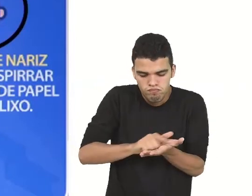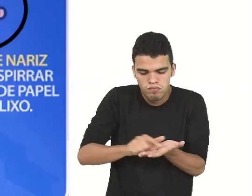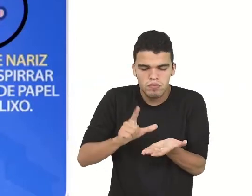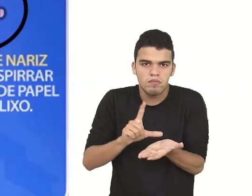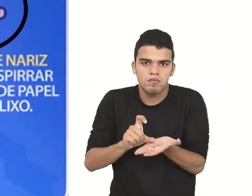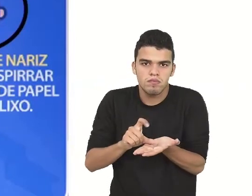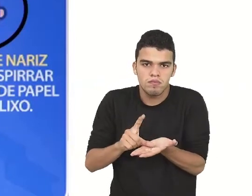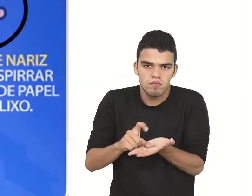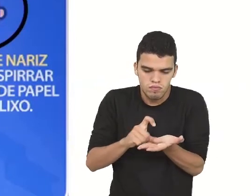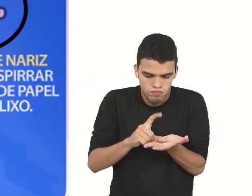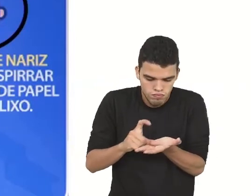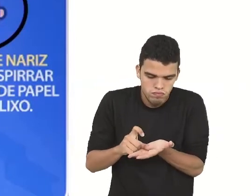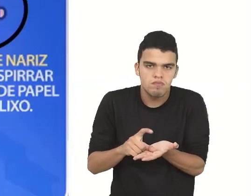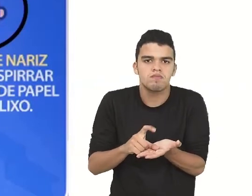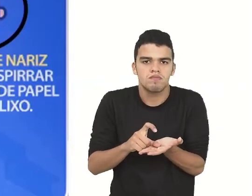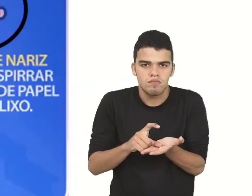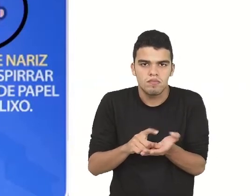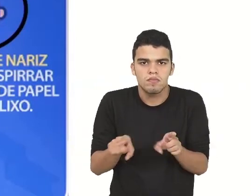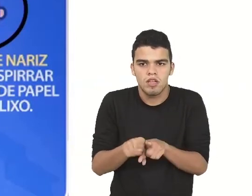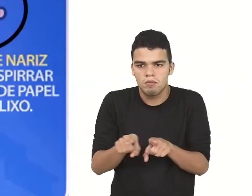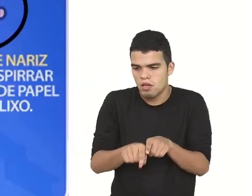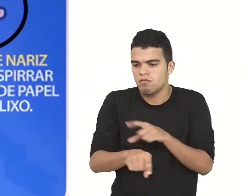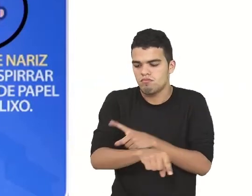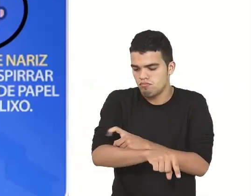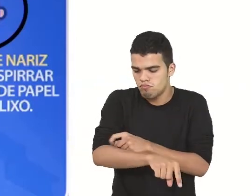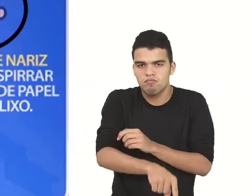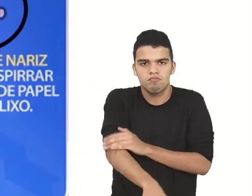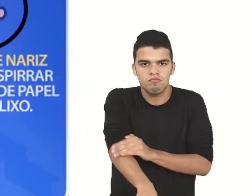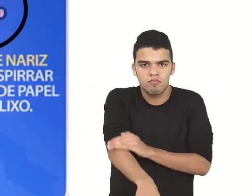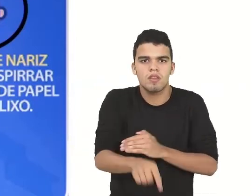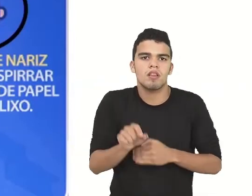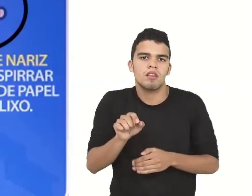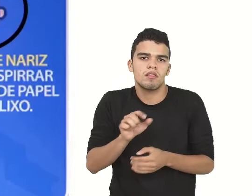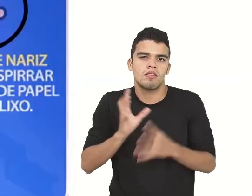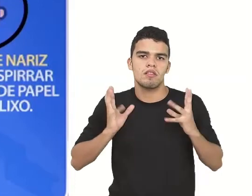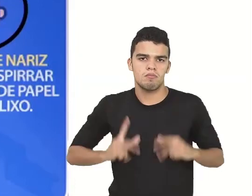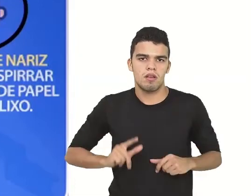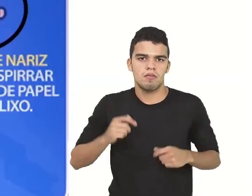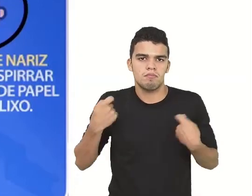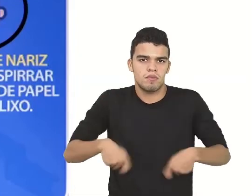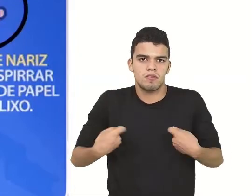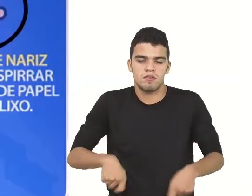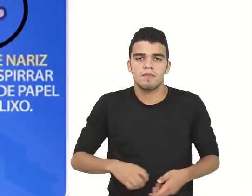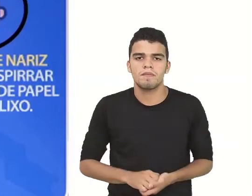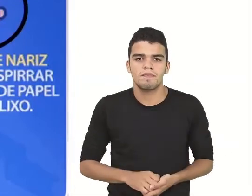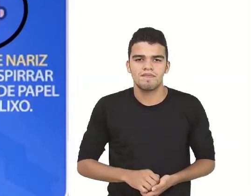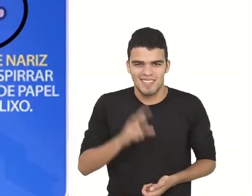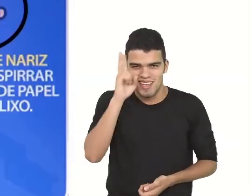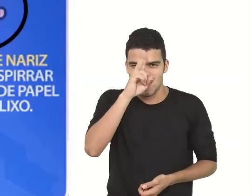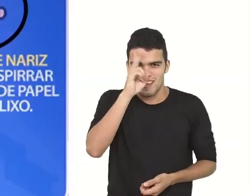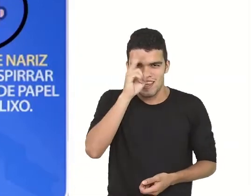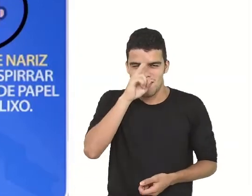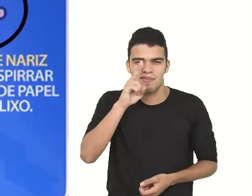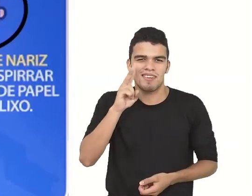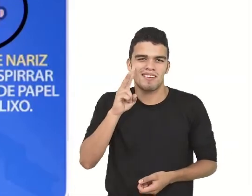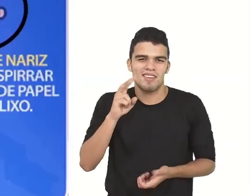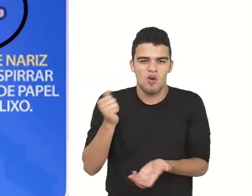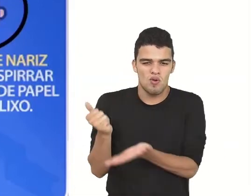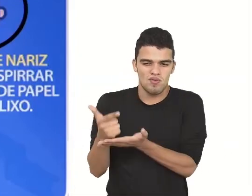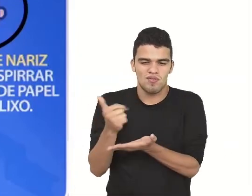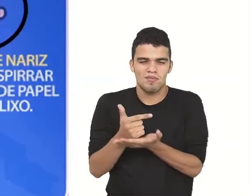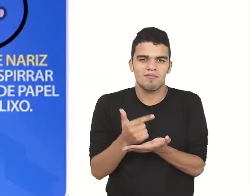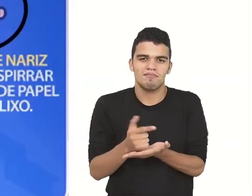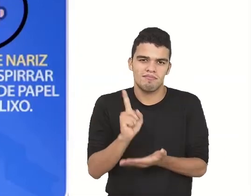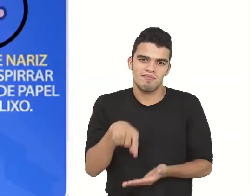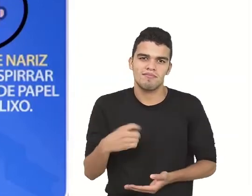bem? Por fim, lembrando aí um pouquinho daquela história das compras que eu falei para vocês, é muito importante vocês